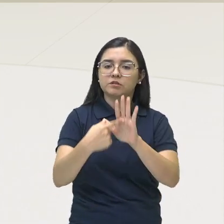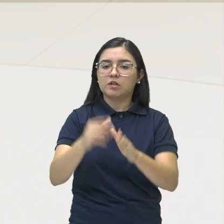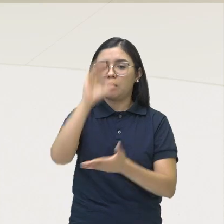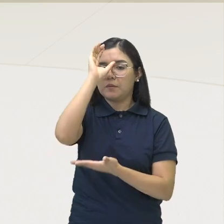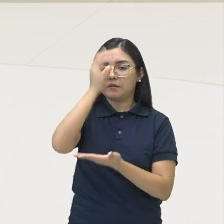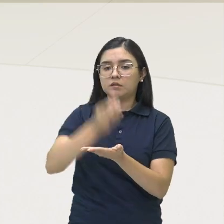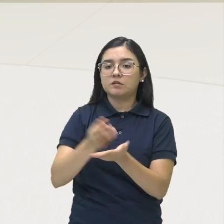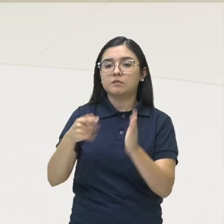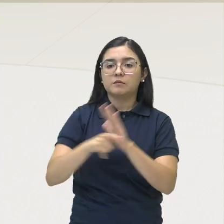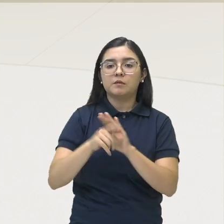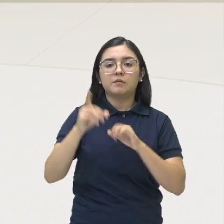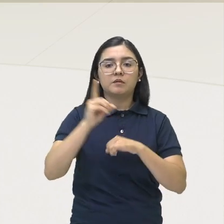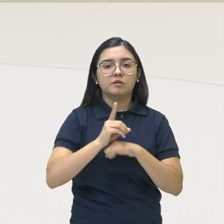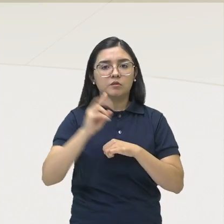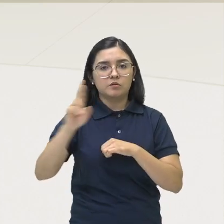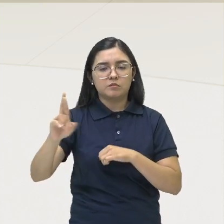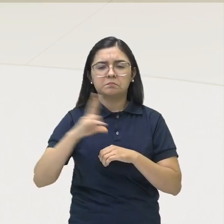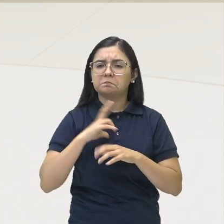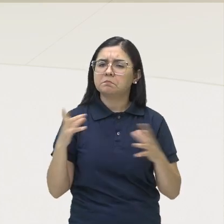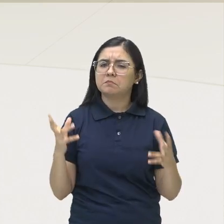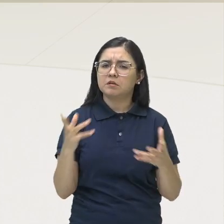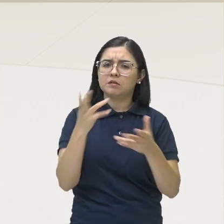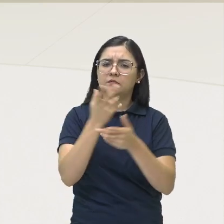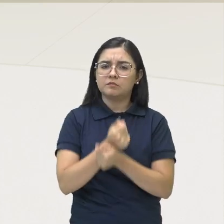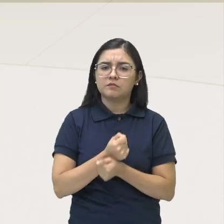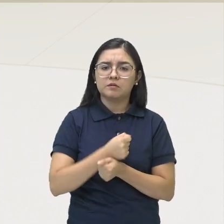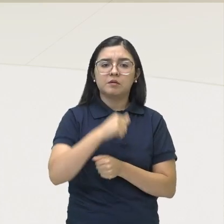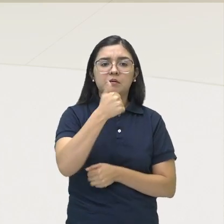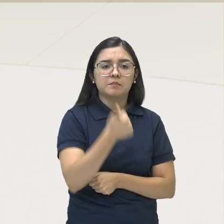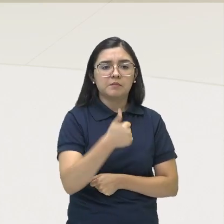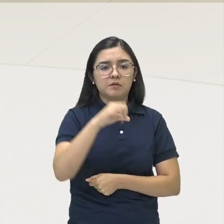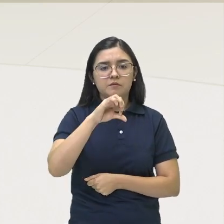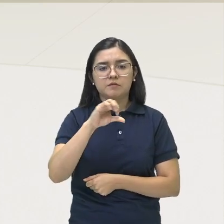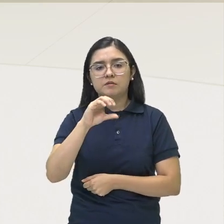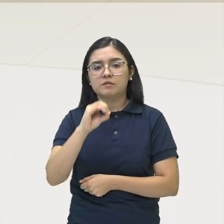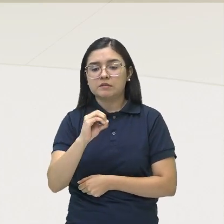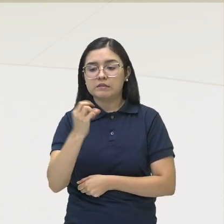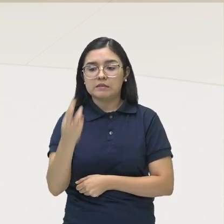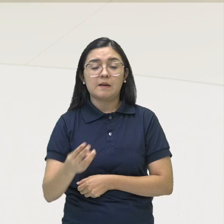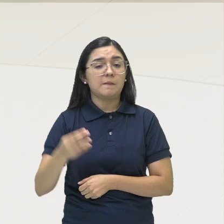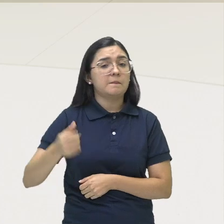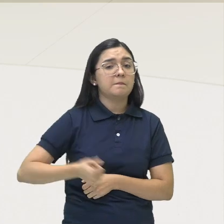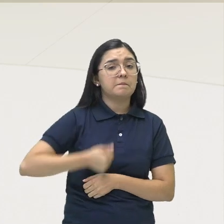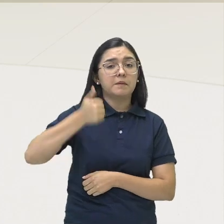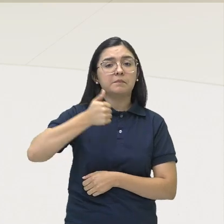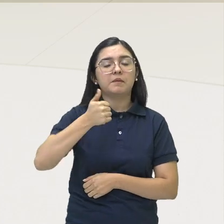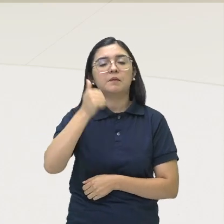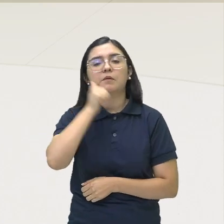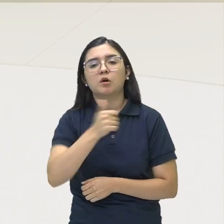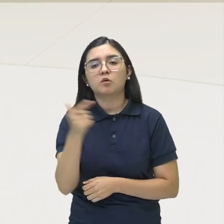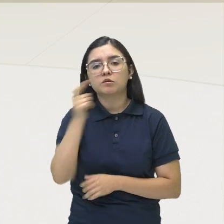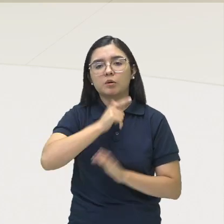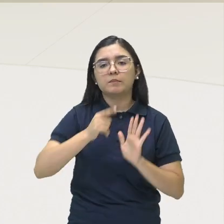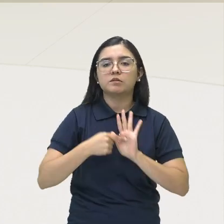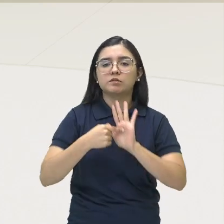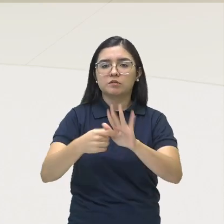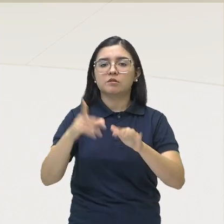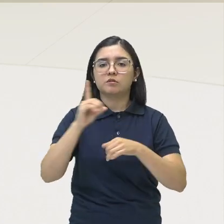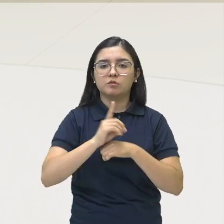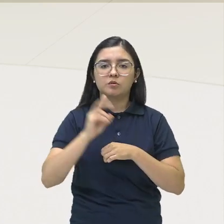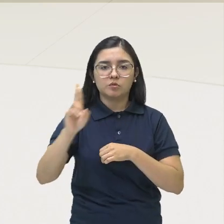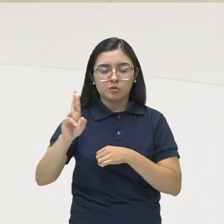doutorado. Gente, pensem numa coisa incrível, né? 1903, a primeira mulher que conseguiu defender um doutorado, a ser